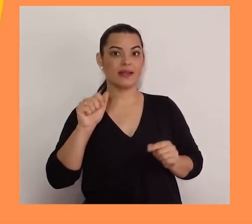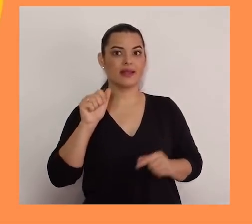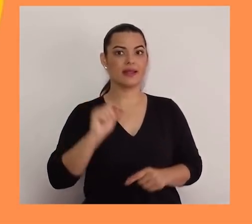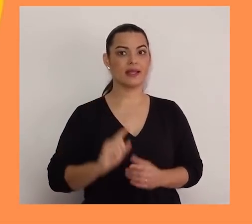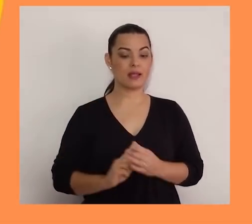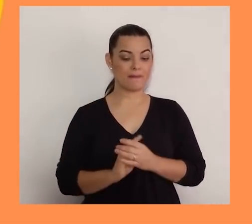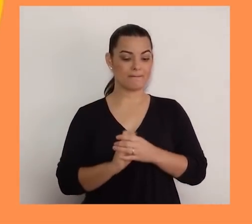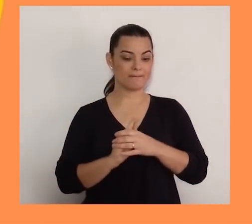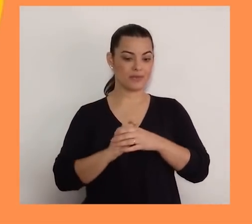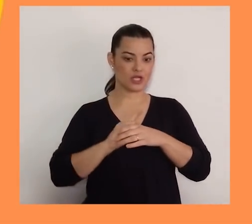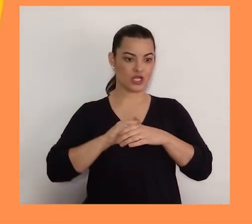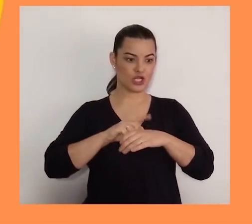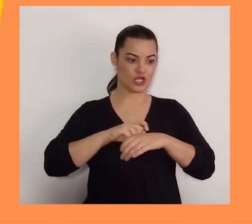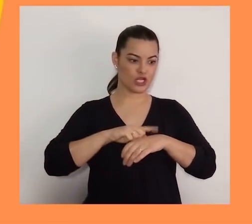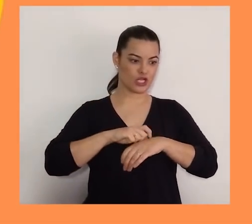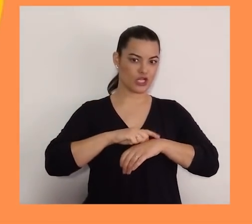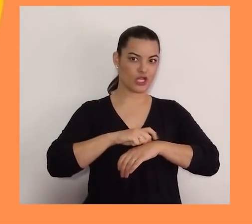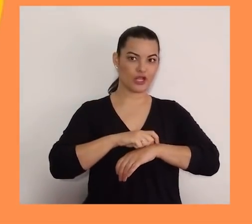E